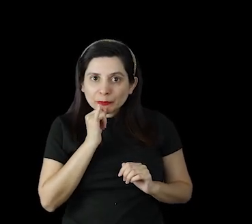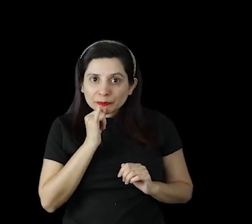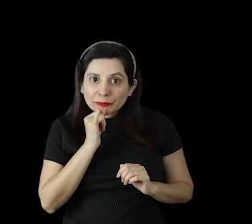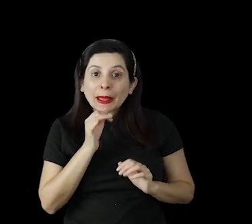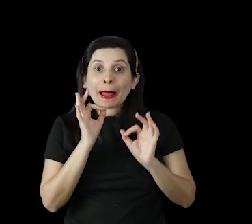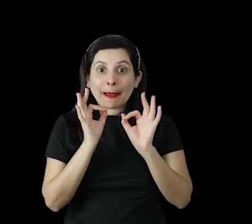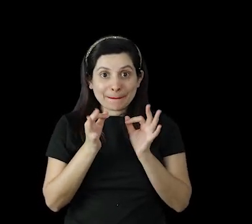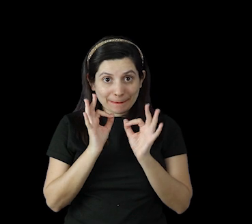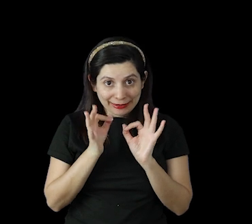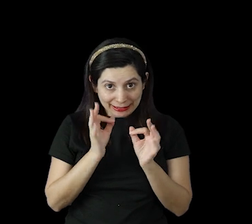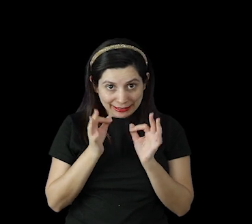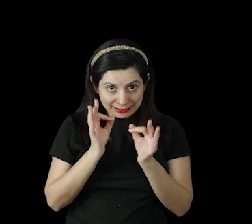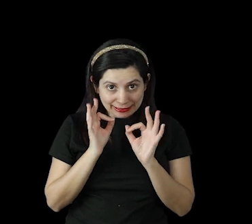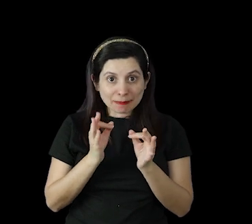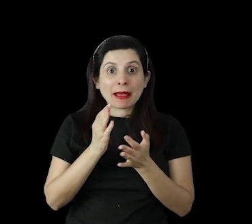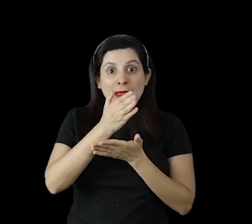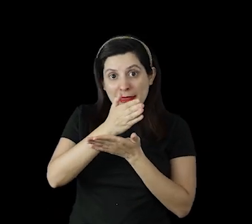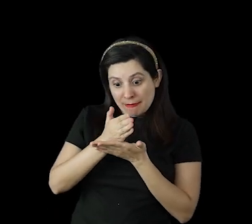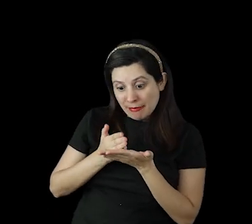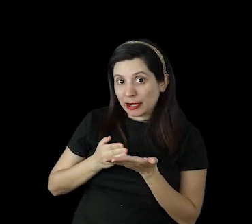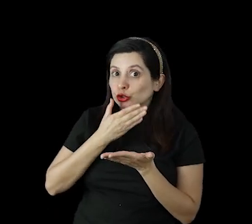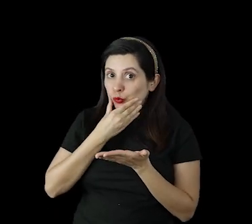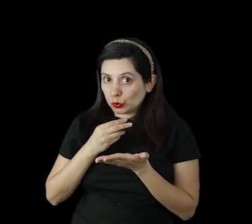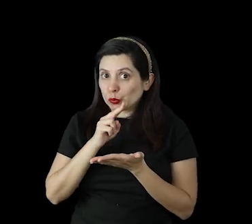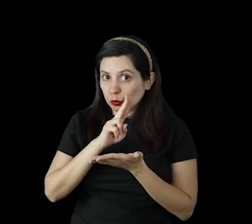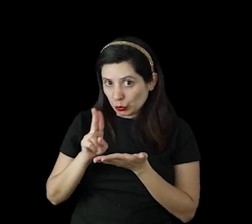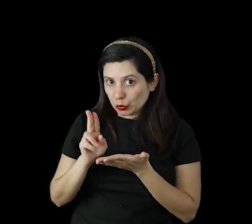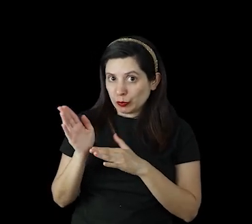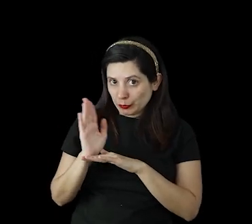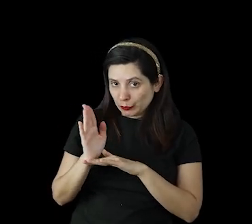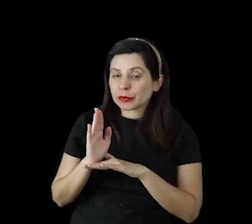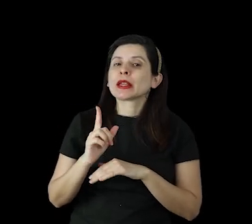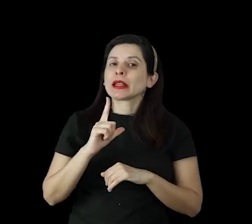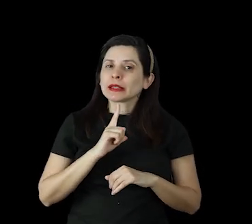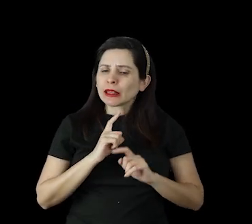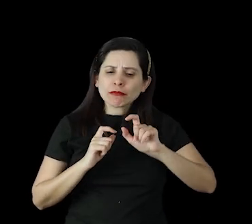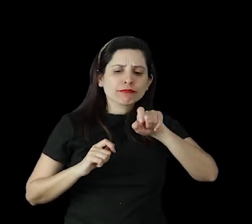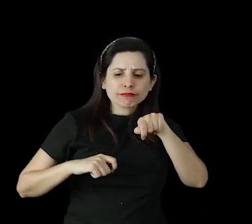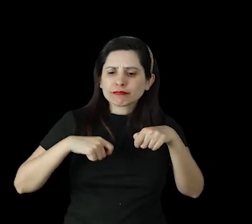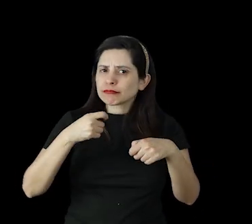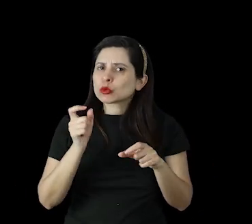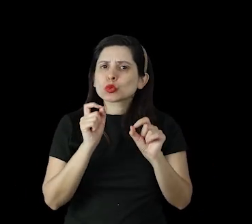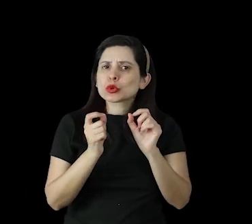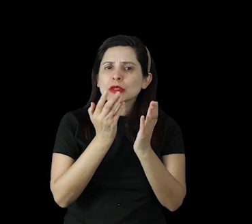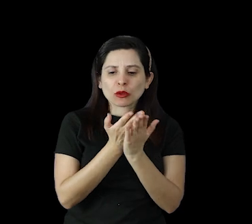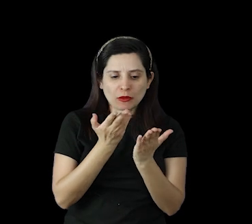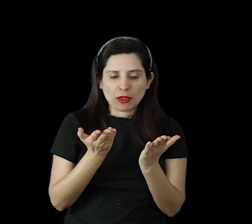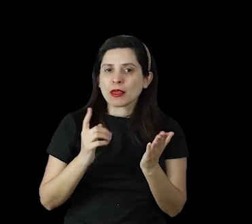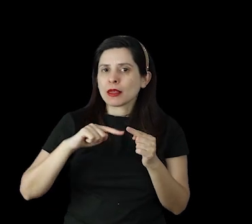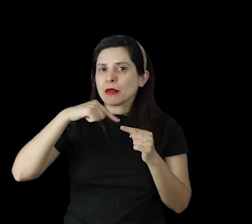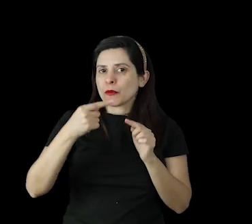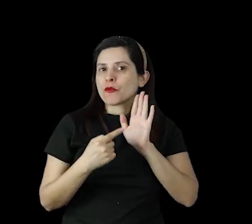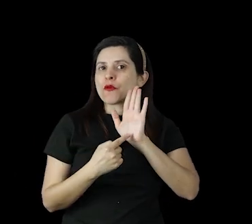Homem, embora não pareça, ele tem algumas questões de uma dramaturgia que até vou mostrar